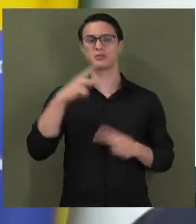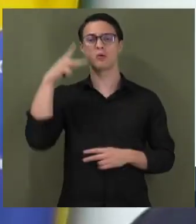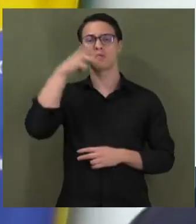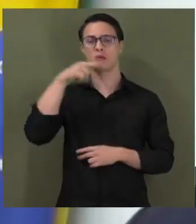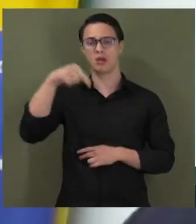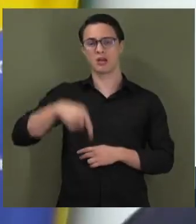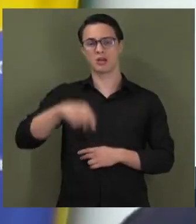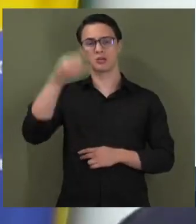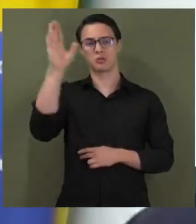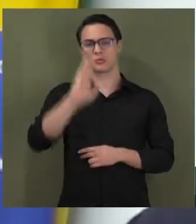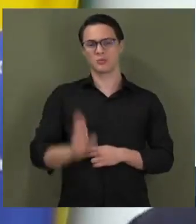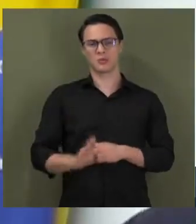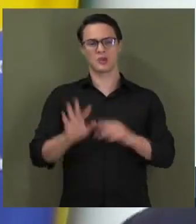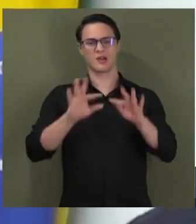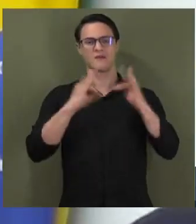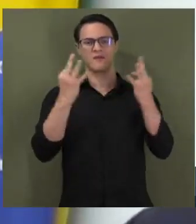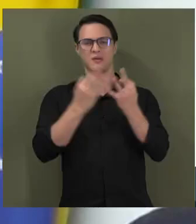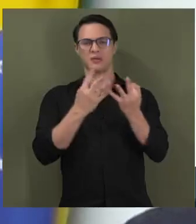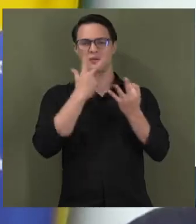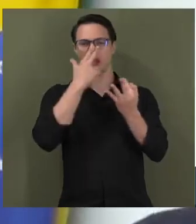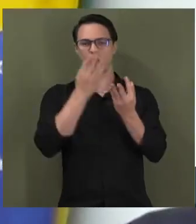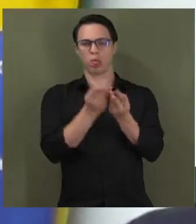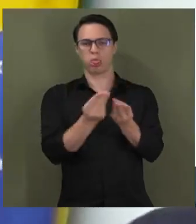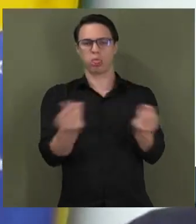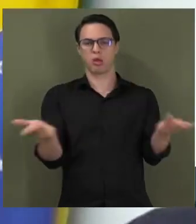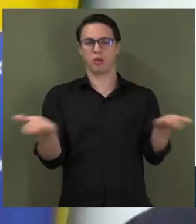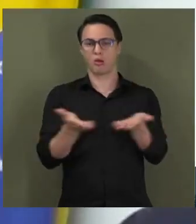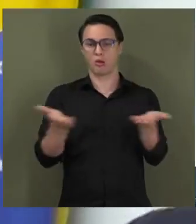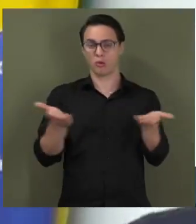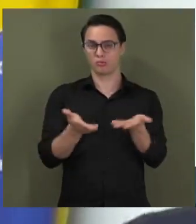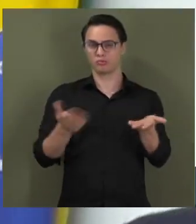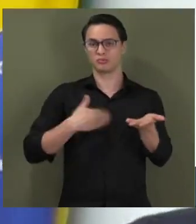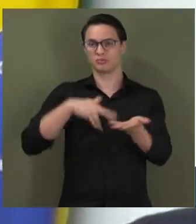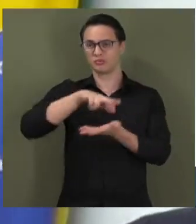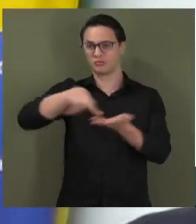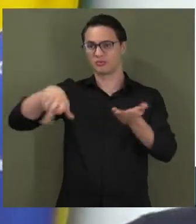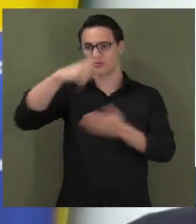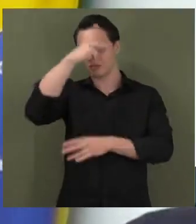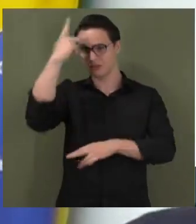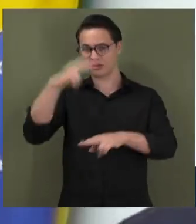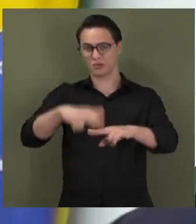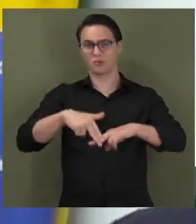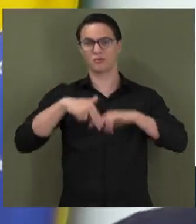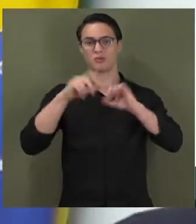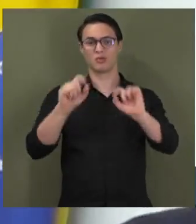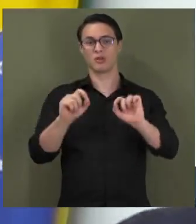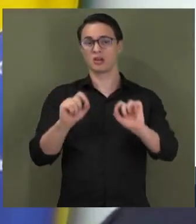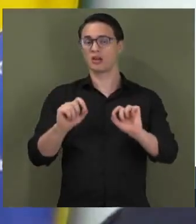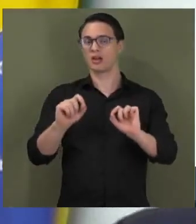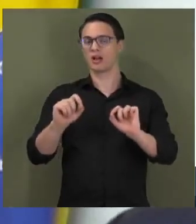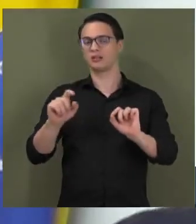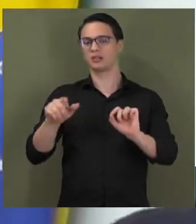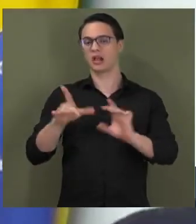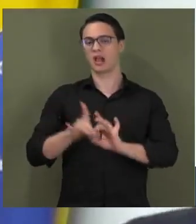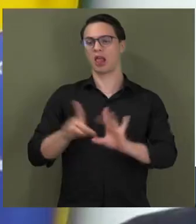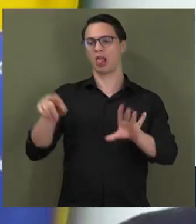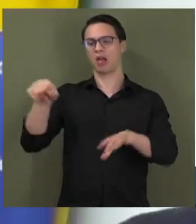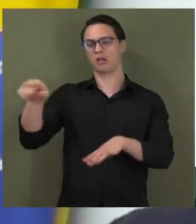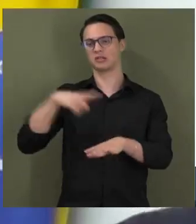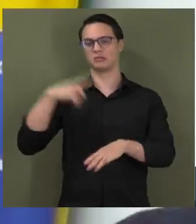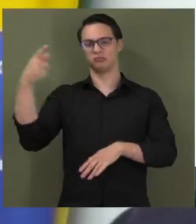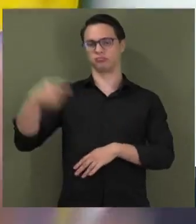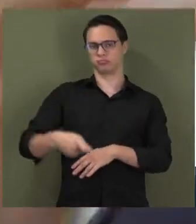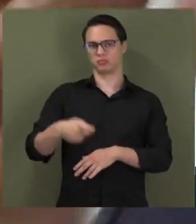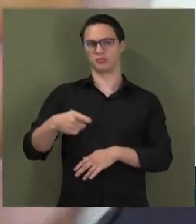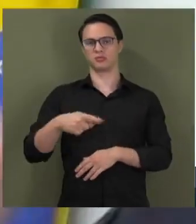destroçadas, né, no todo o país, milhares de famílias por causa do arbítrio de poucos e da omissão nossa